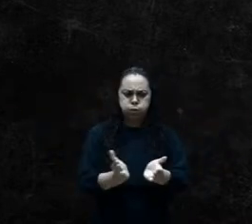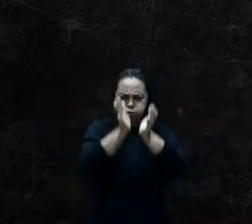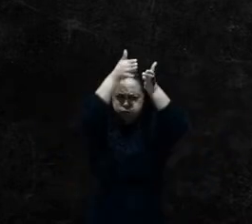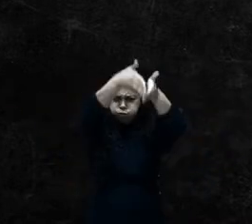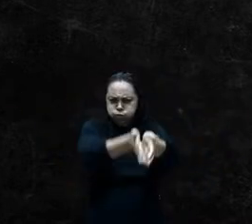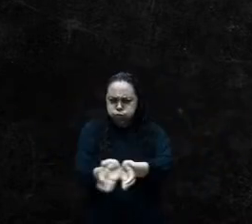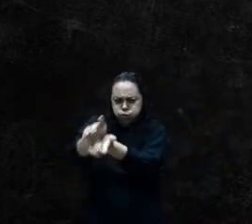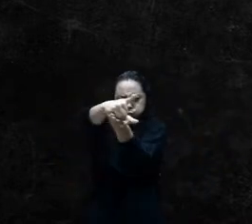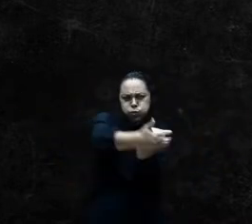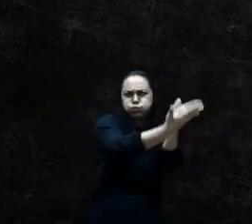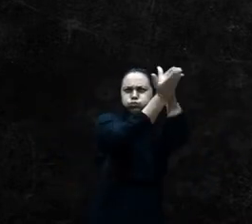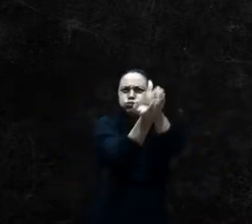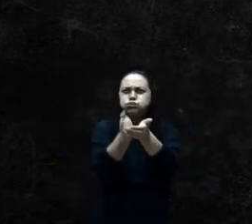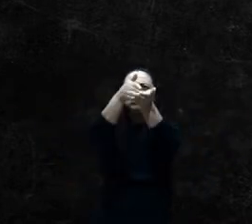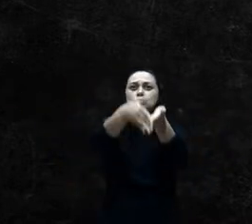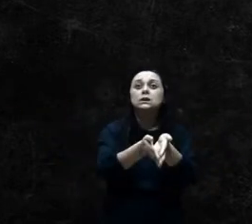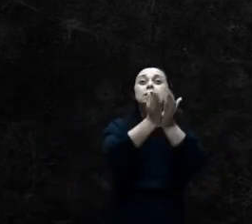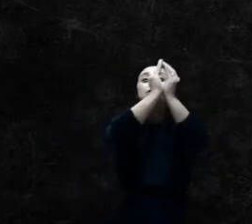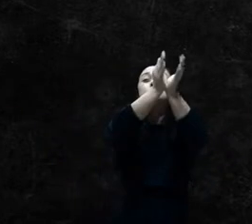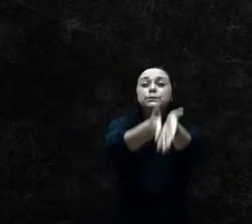manobra e nosos